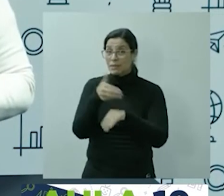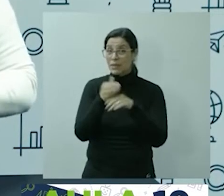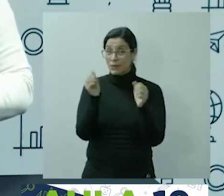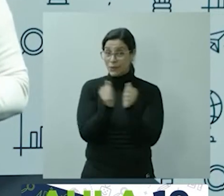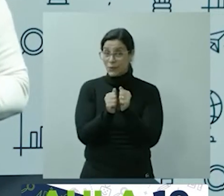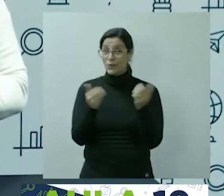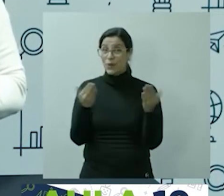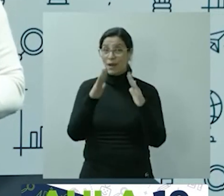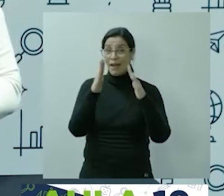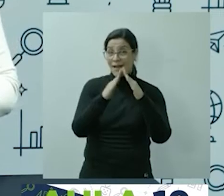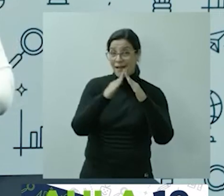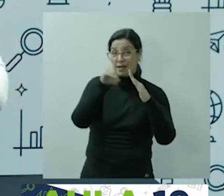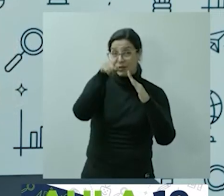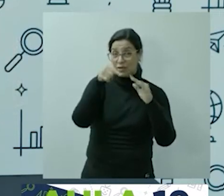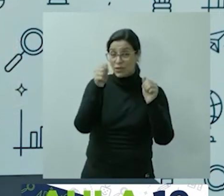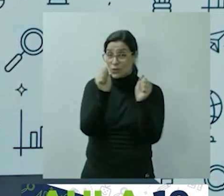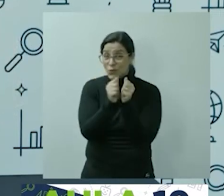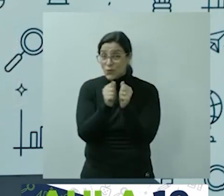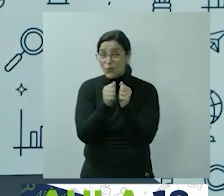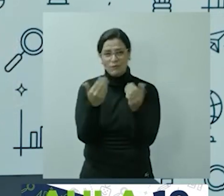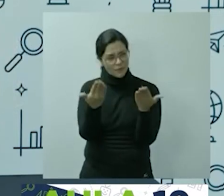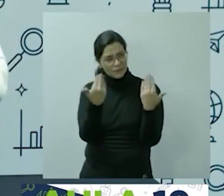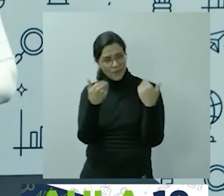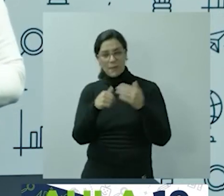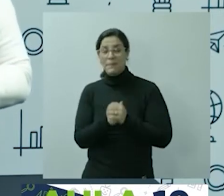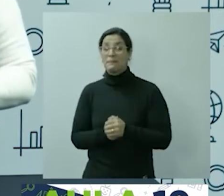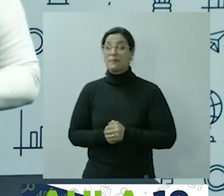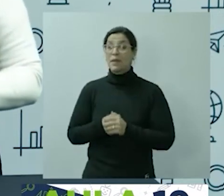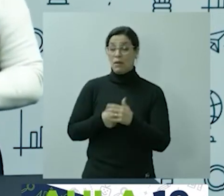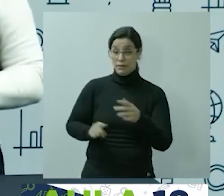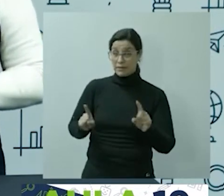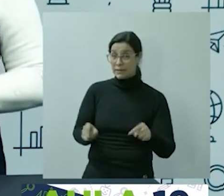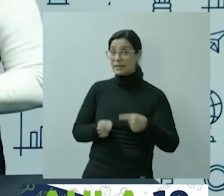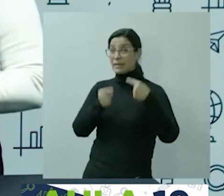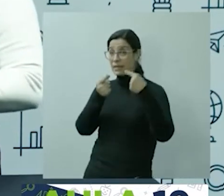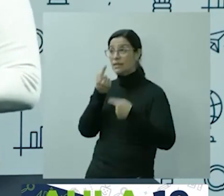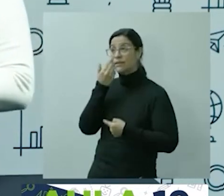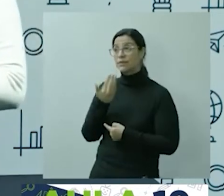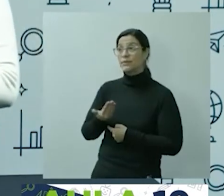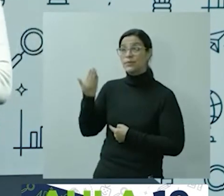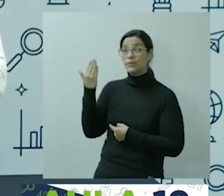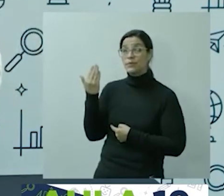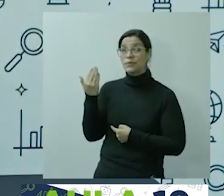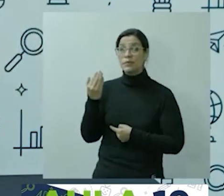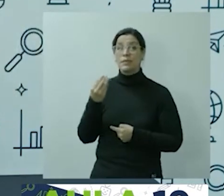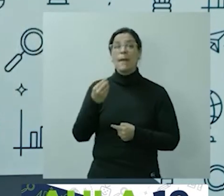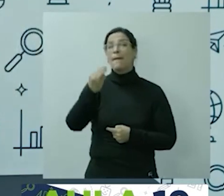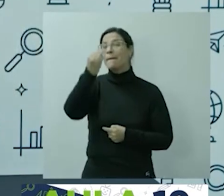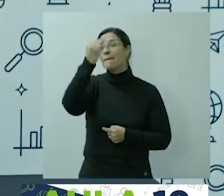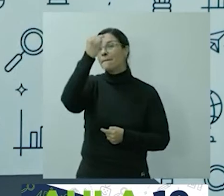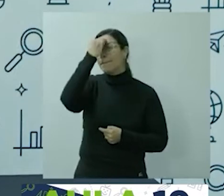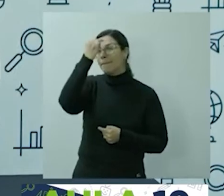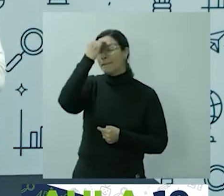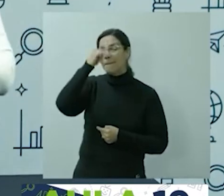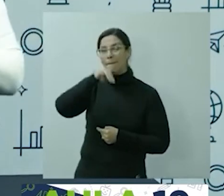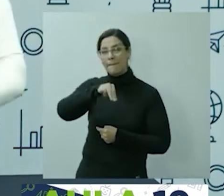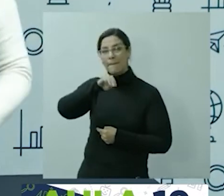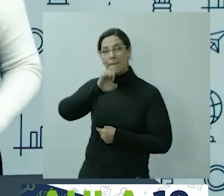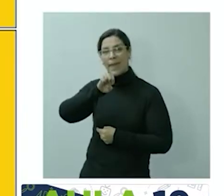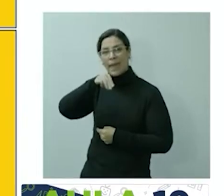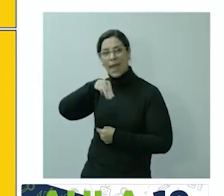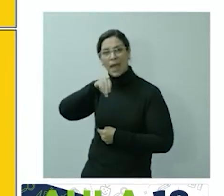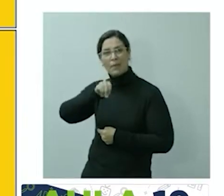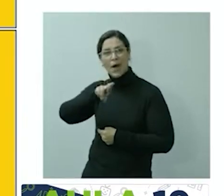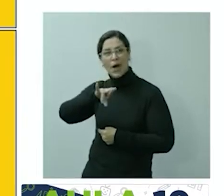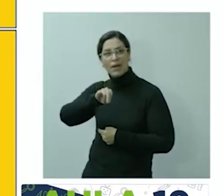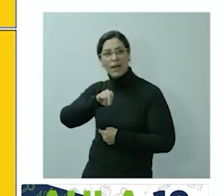aí da casa de vocês? Vamos lá. O próximo desafio é o jogo da memória. Vocês já